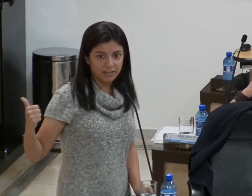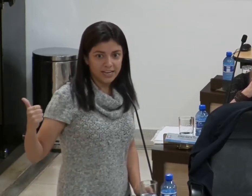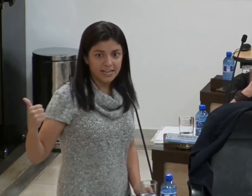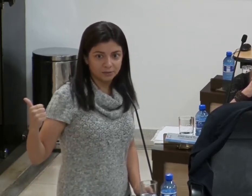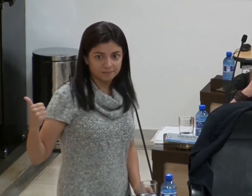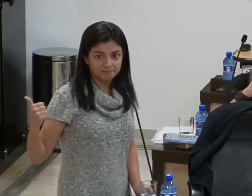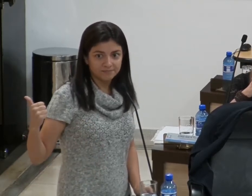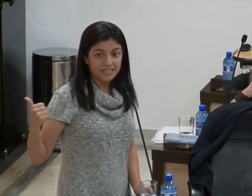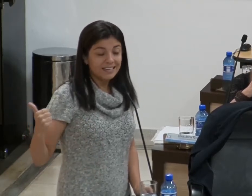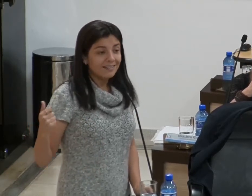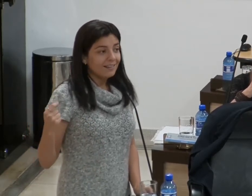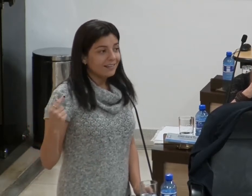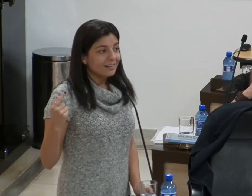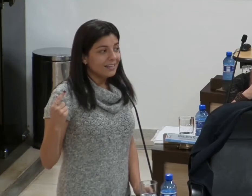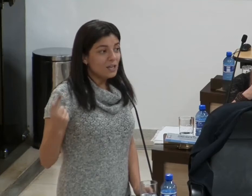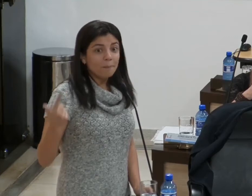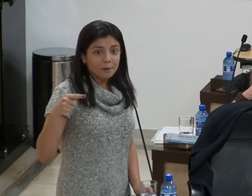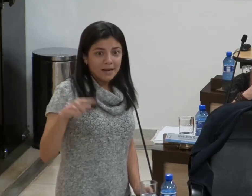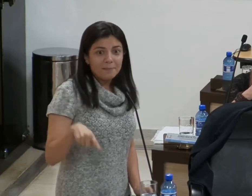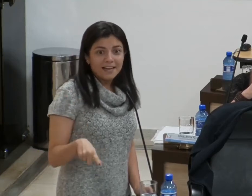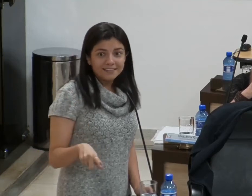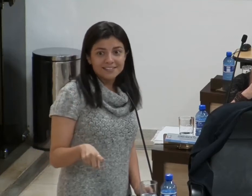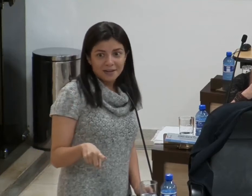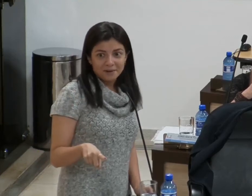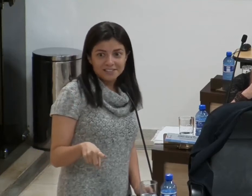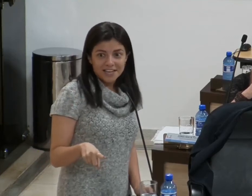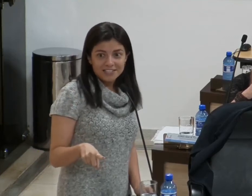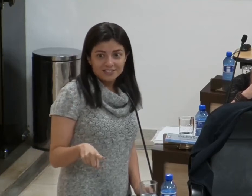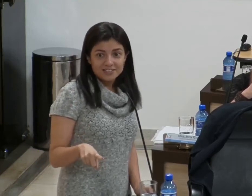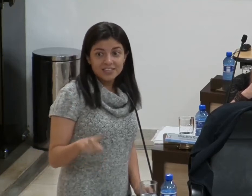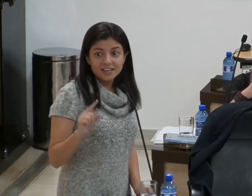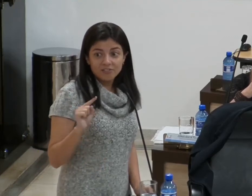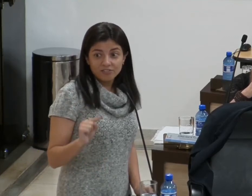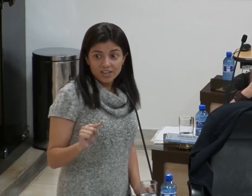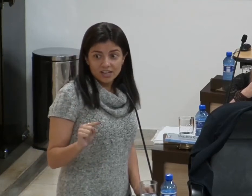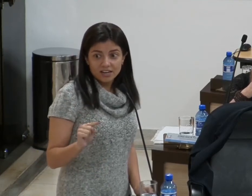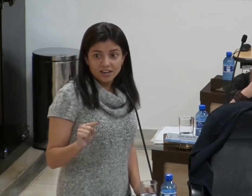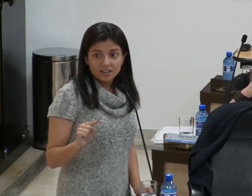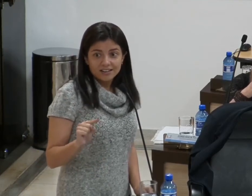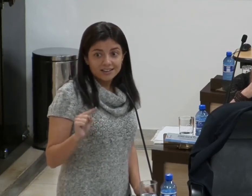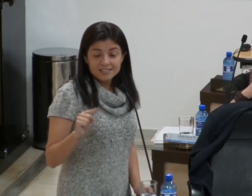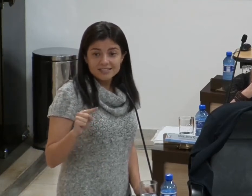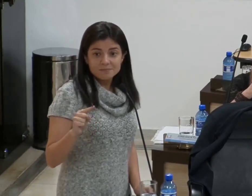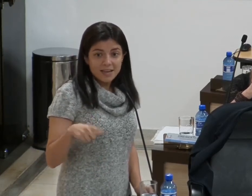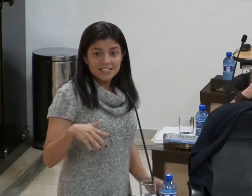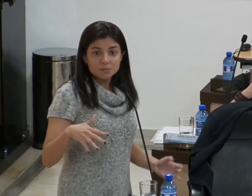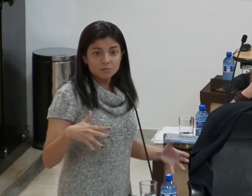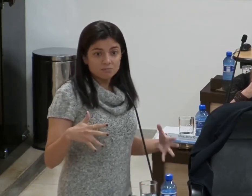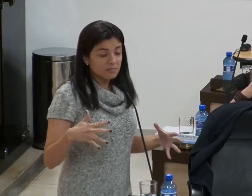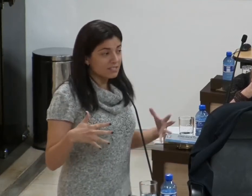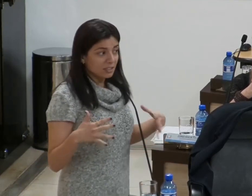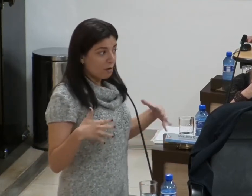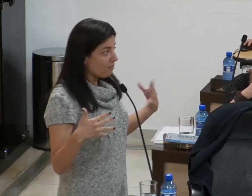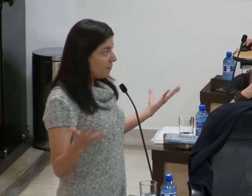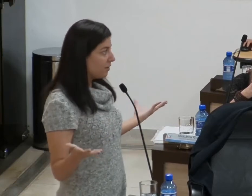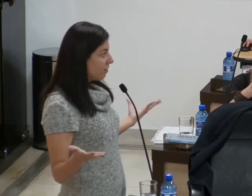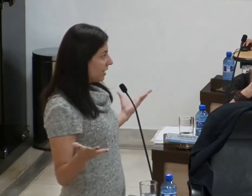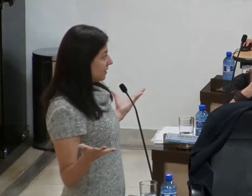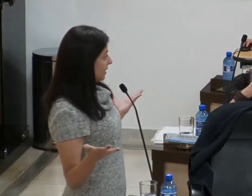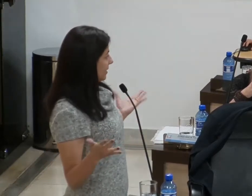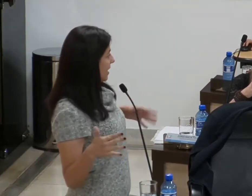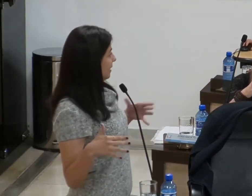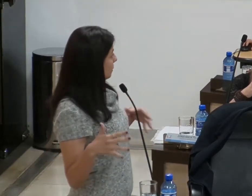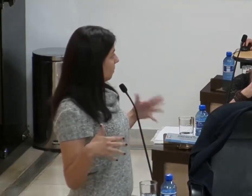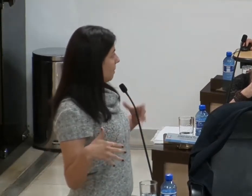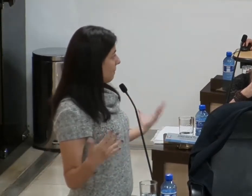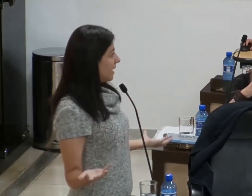são de fevereiro, e o problema ainda está presente, significa que, mesmo que se não houver